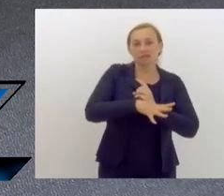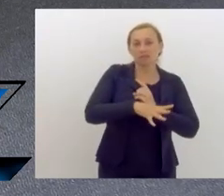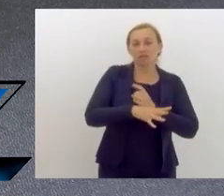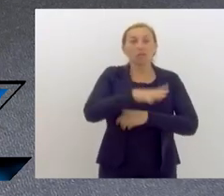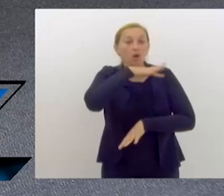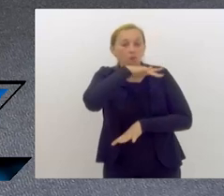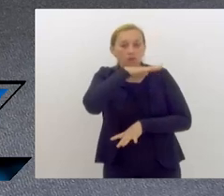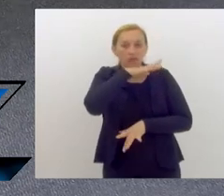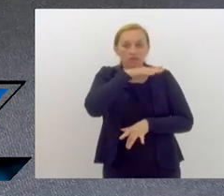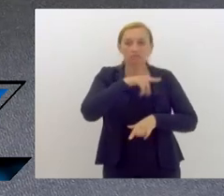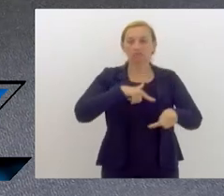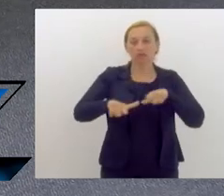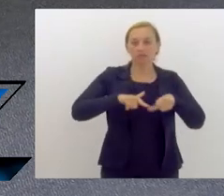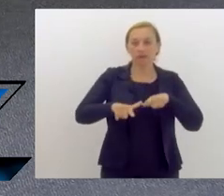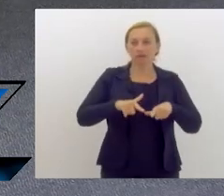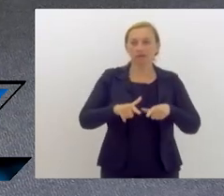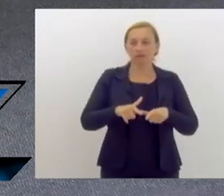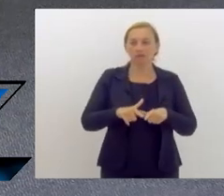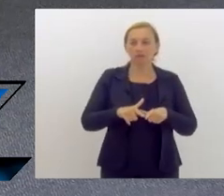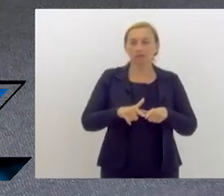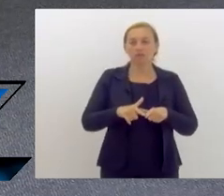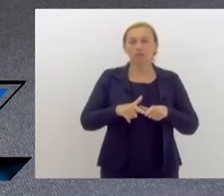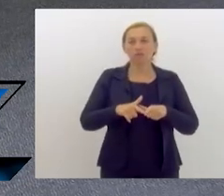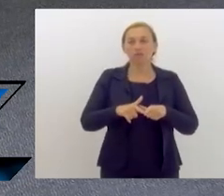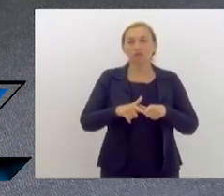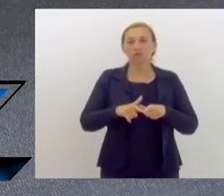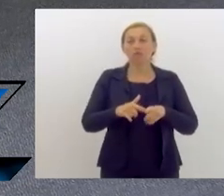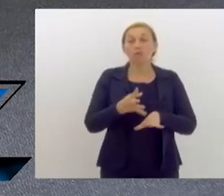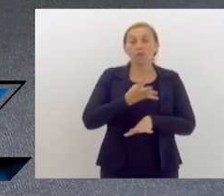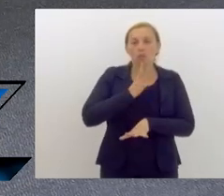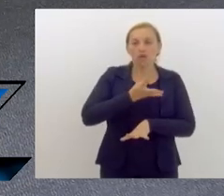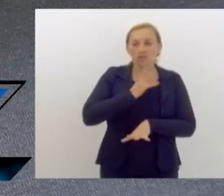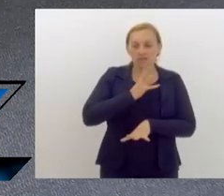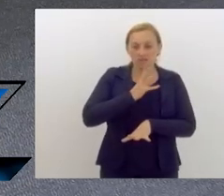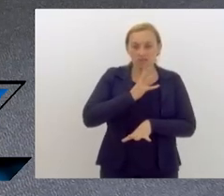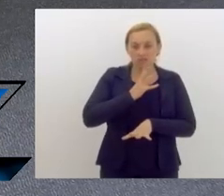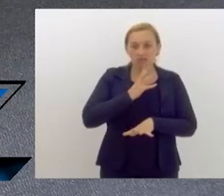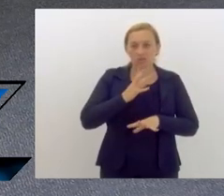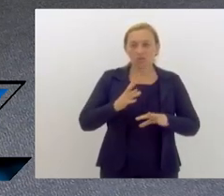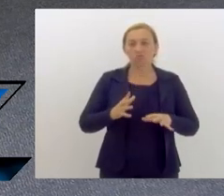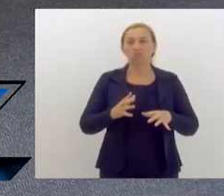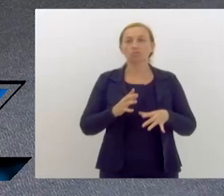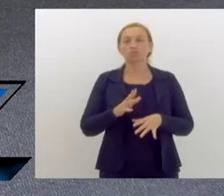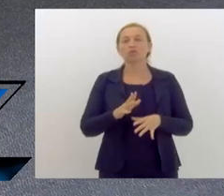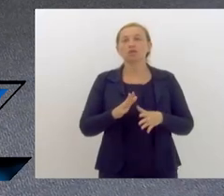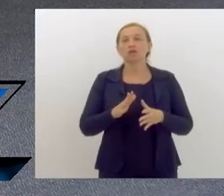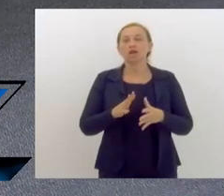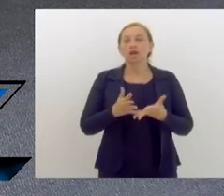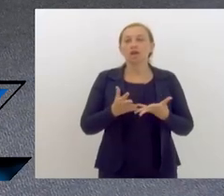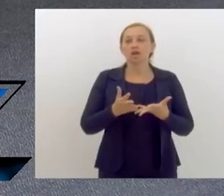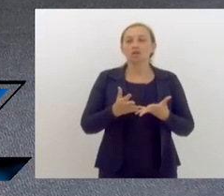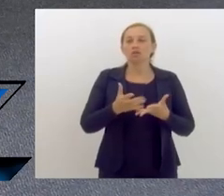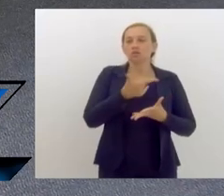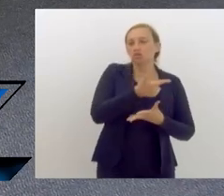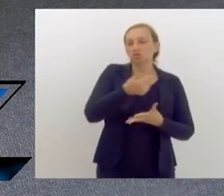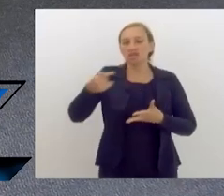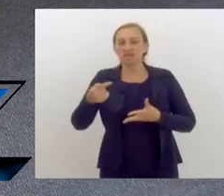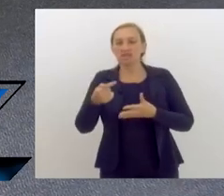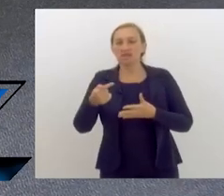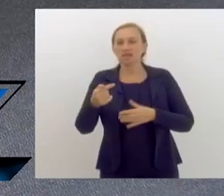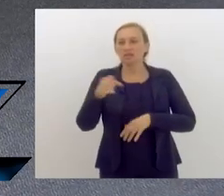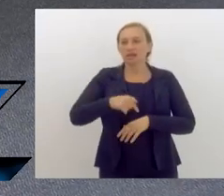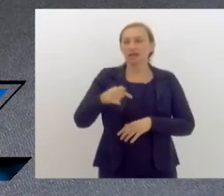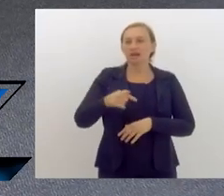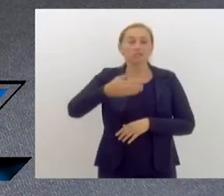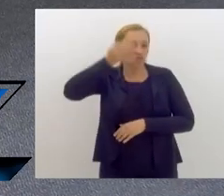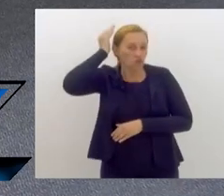mais conhecida como a urbanização do trabalho que a gente tem que combater de todas as formas de 2017 para cá com golpista do Michel